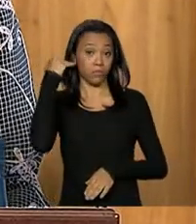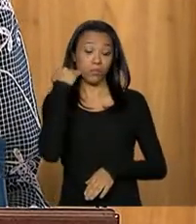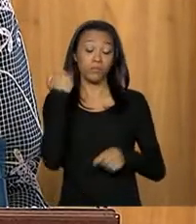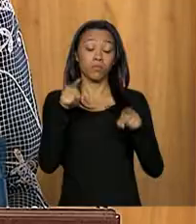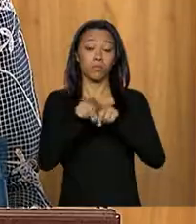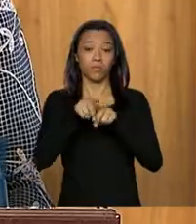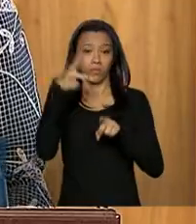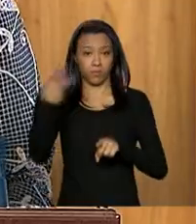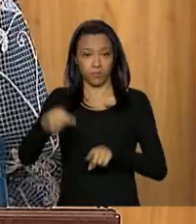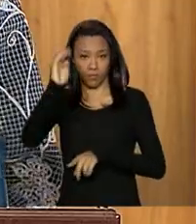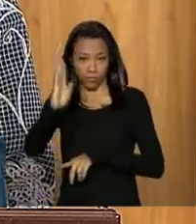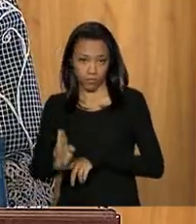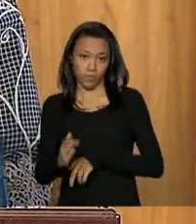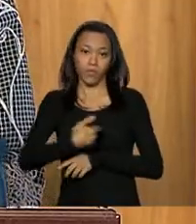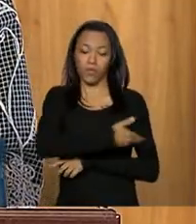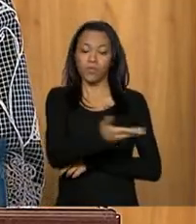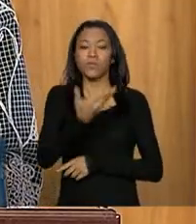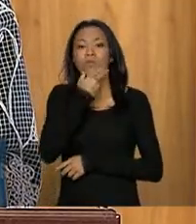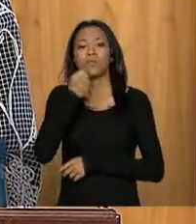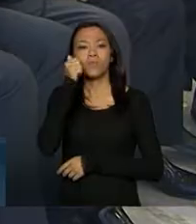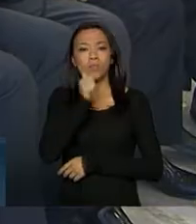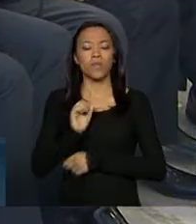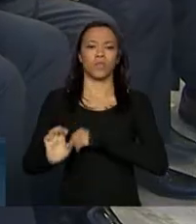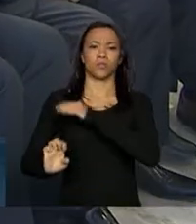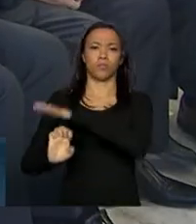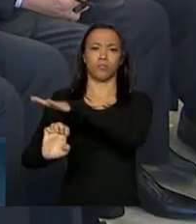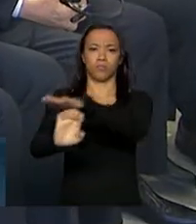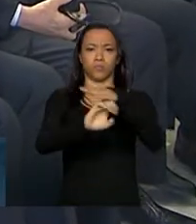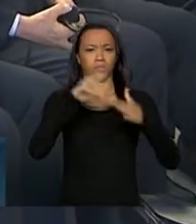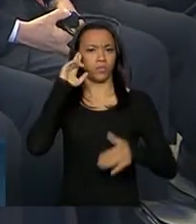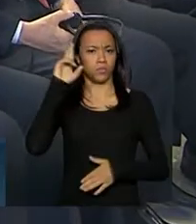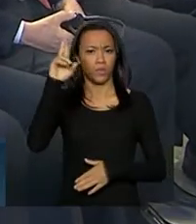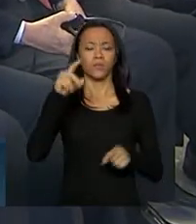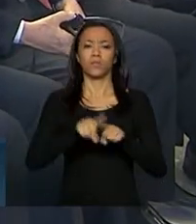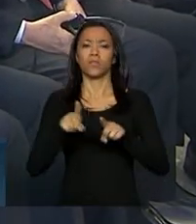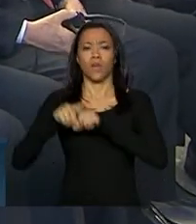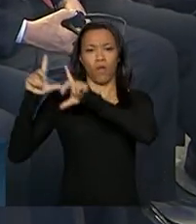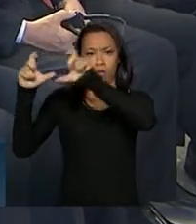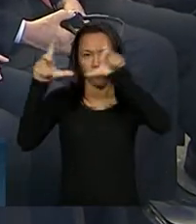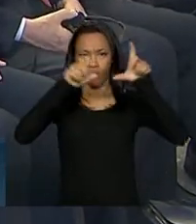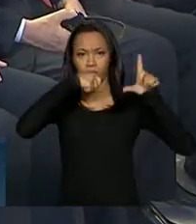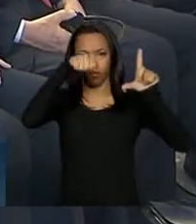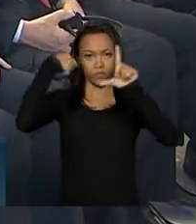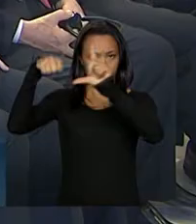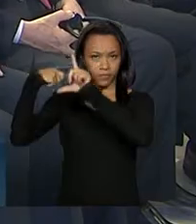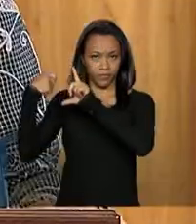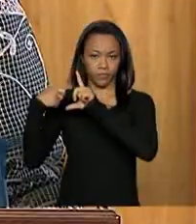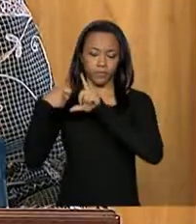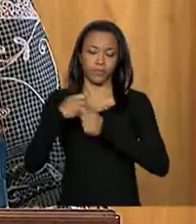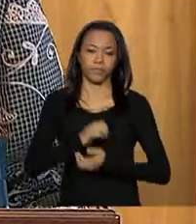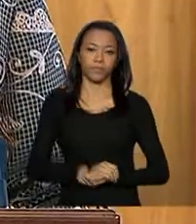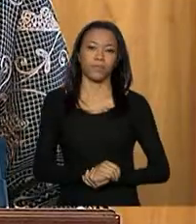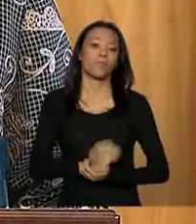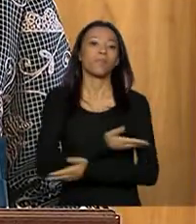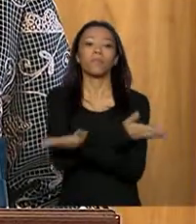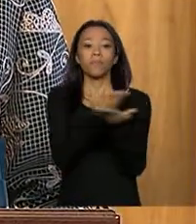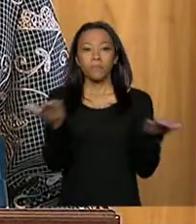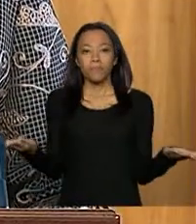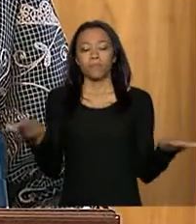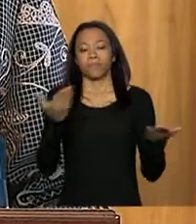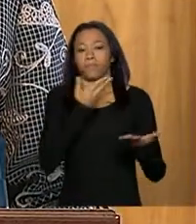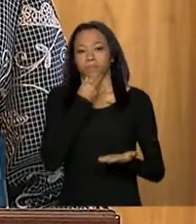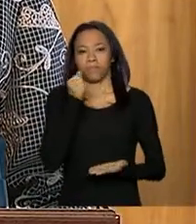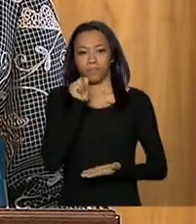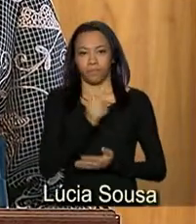senhores empresários, senhoras e senhores jornalistas, fotógrafos e cinegrafistas. Senhoras e senhores,